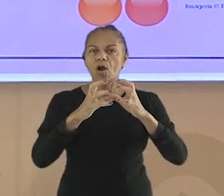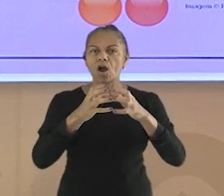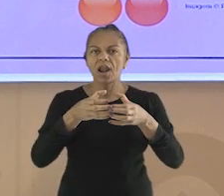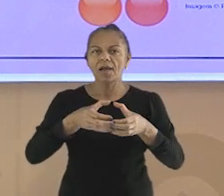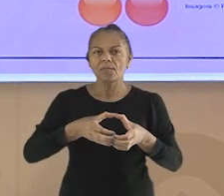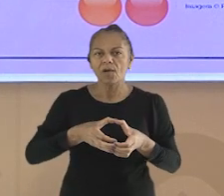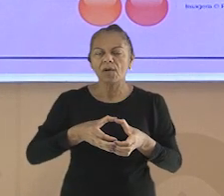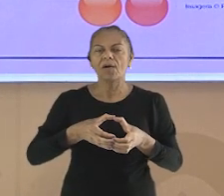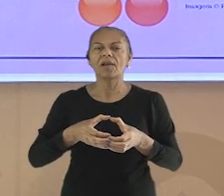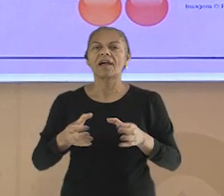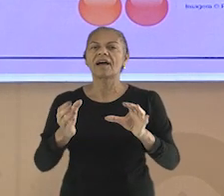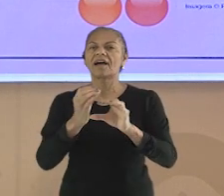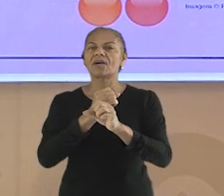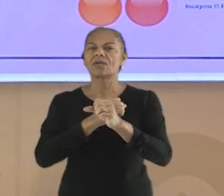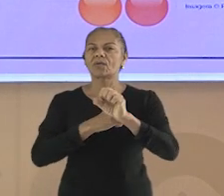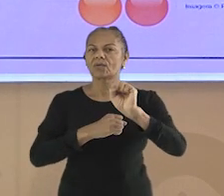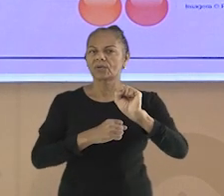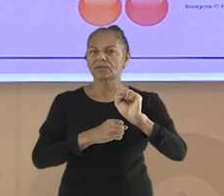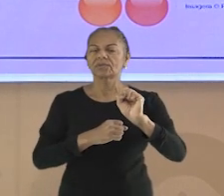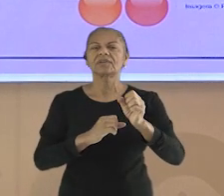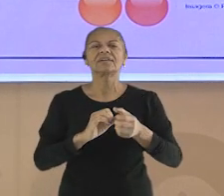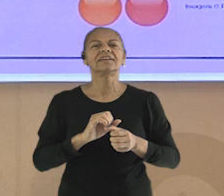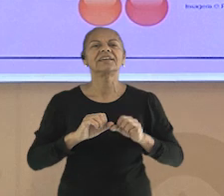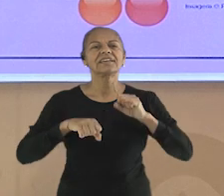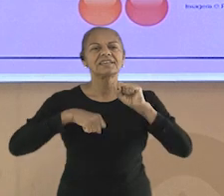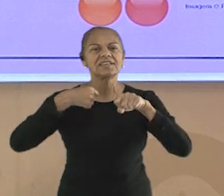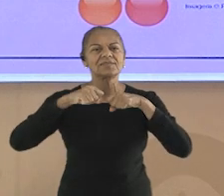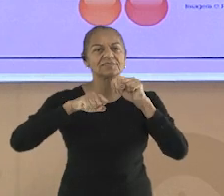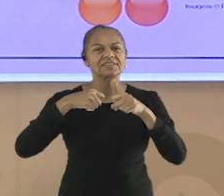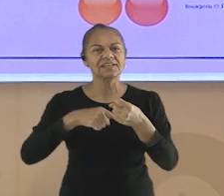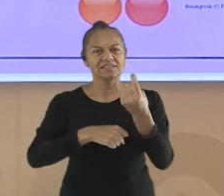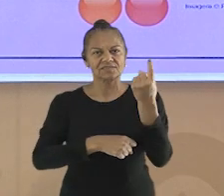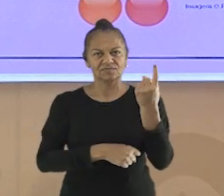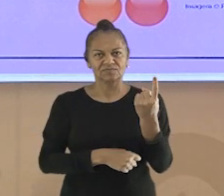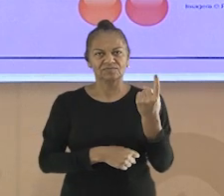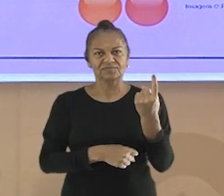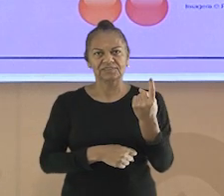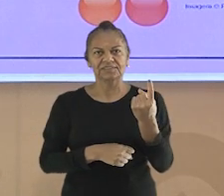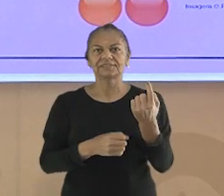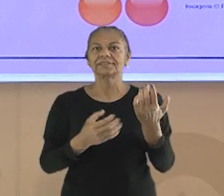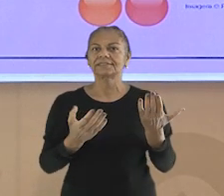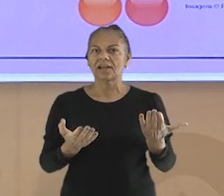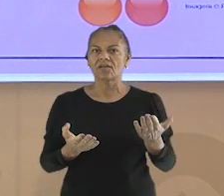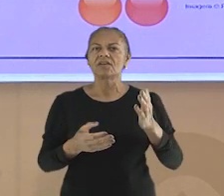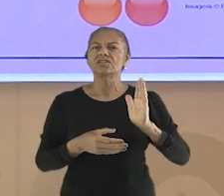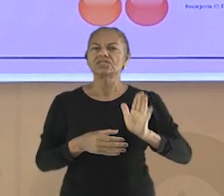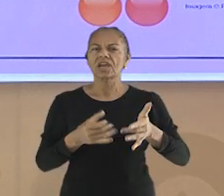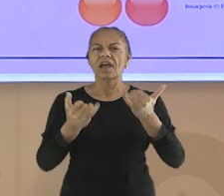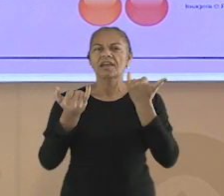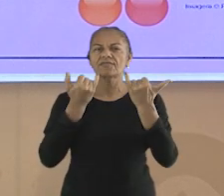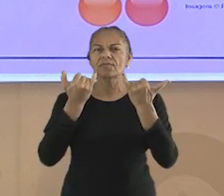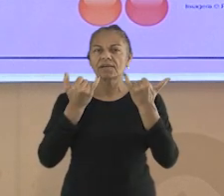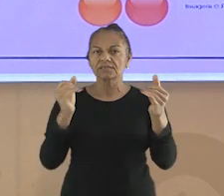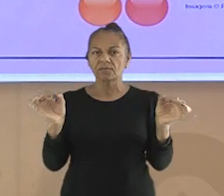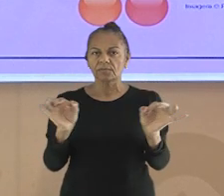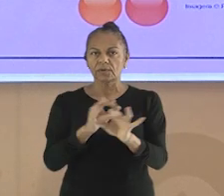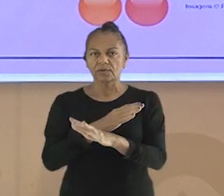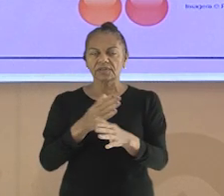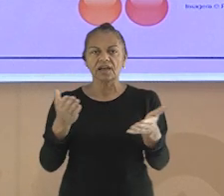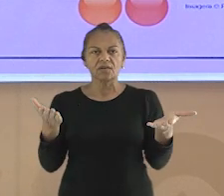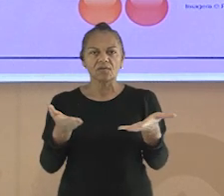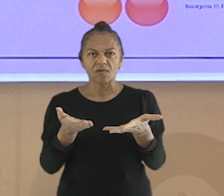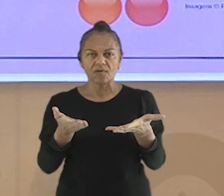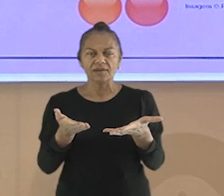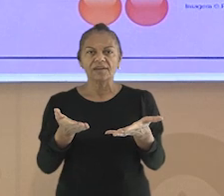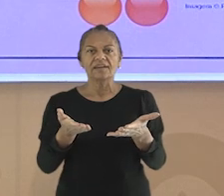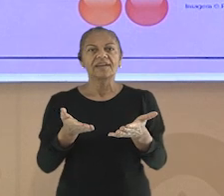4, 5, 6, 7, 8 bolas. E uma bicicleta. Pronto. Agora que nós temos todas